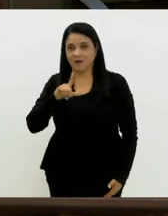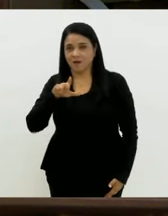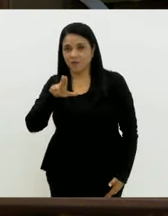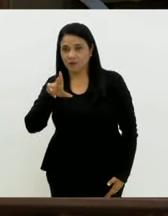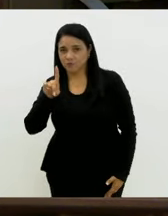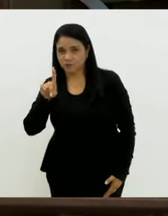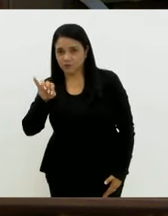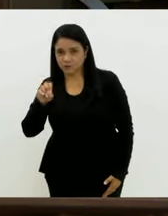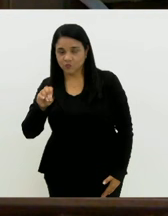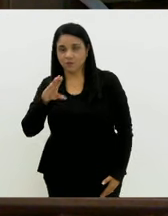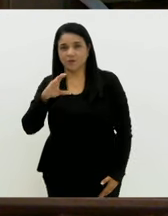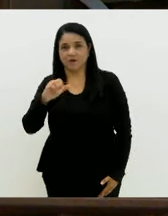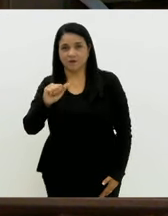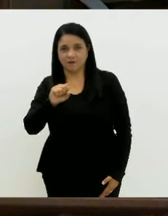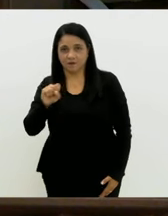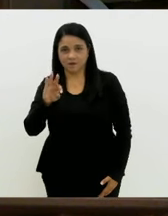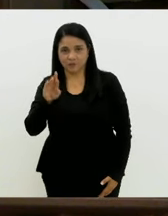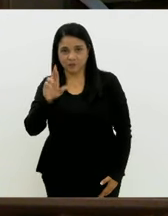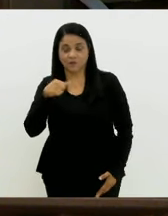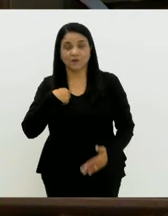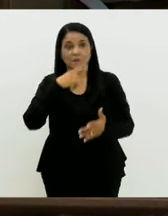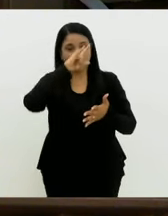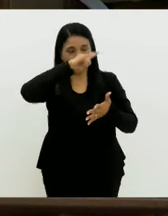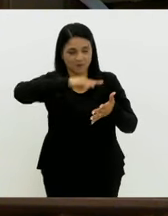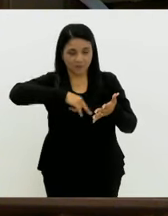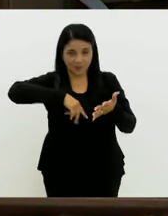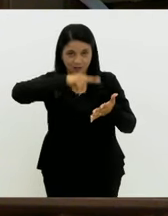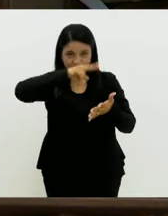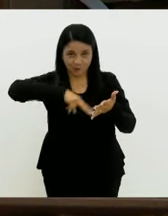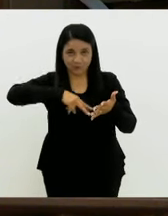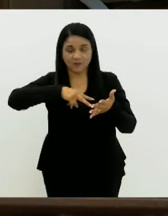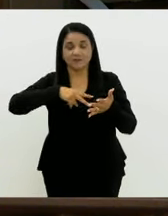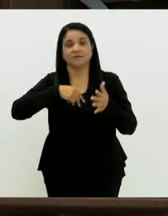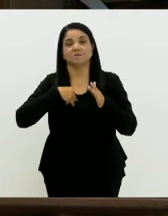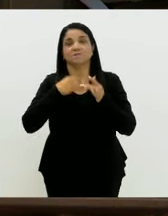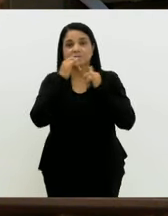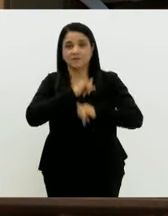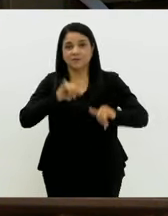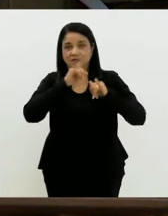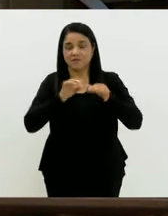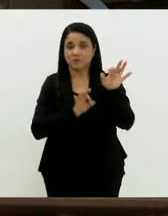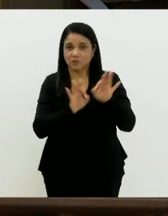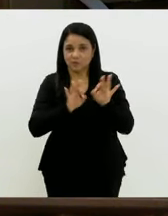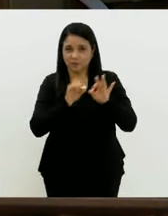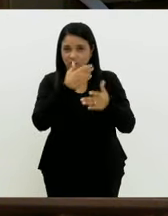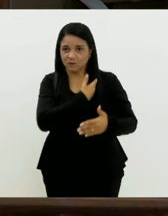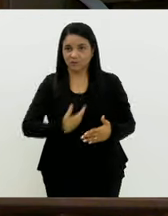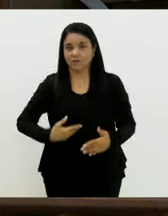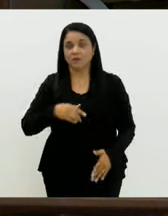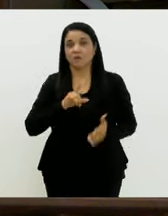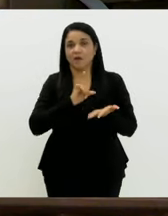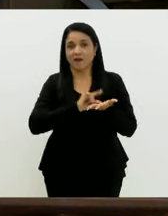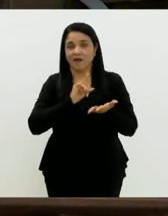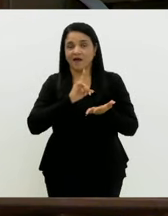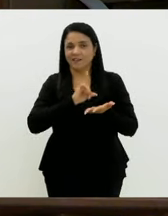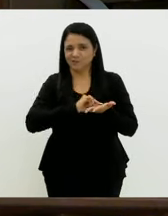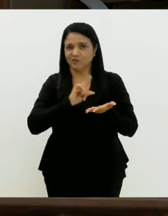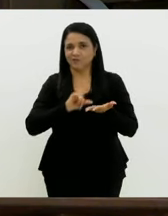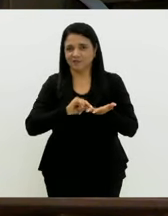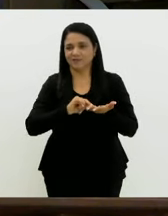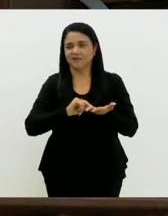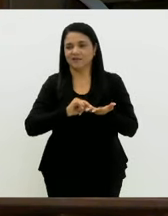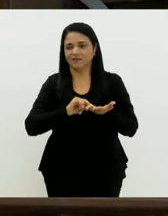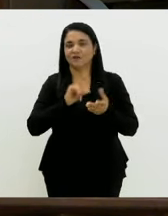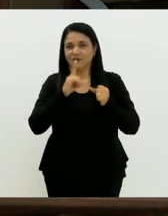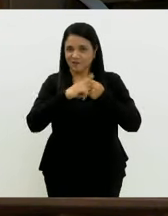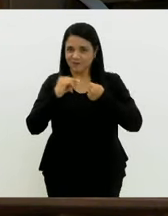à leitura da mensagem Plano de Governo, no cumprimento ao disposto no artigo 145, inciso 8º, da